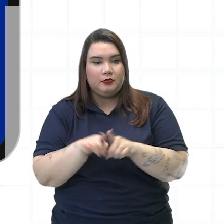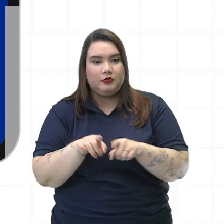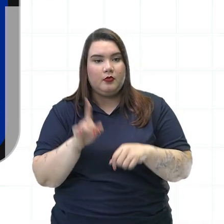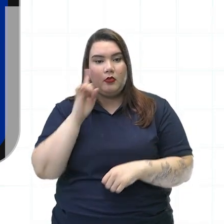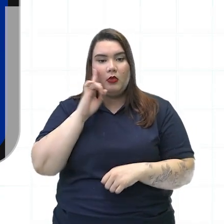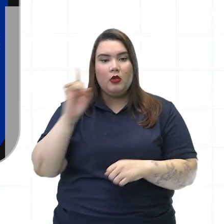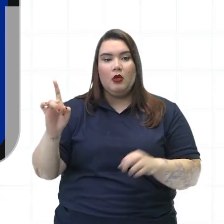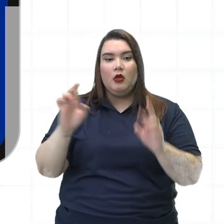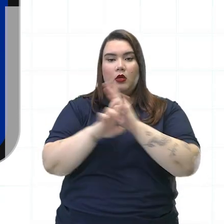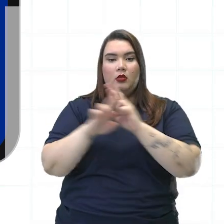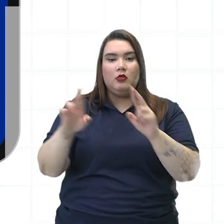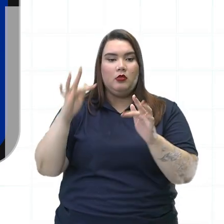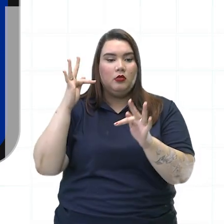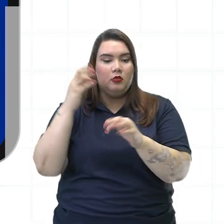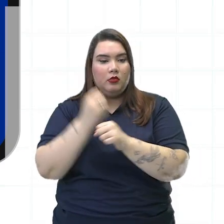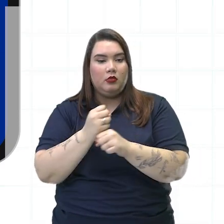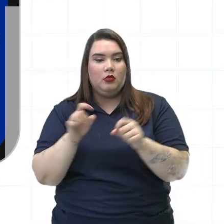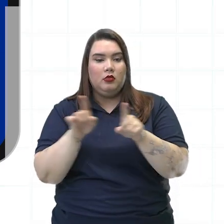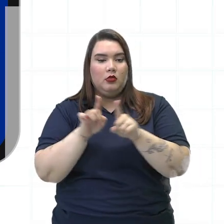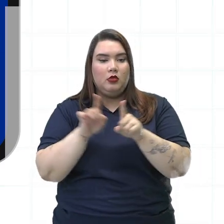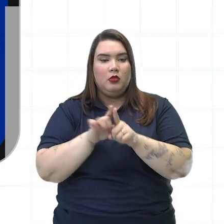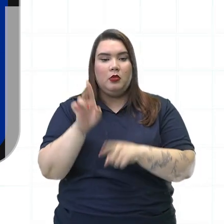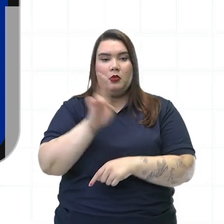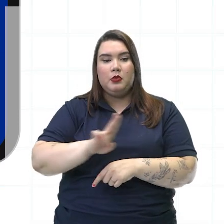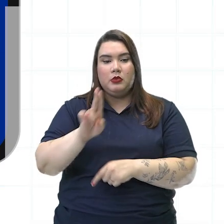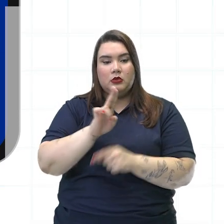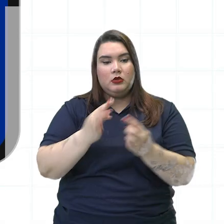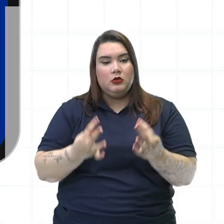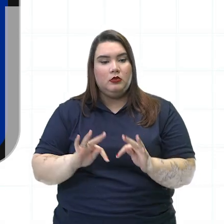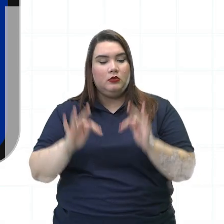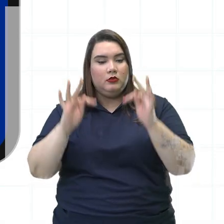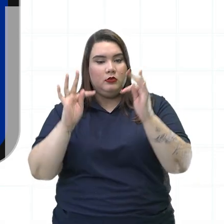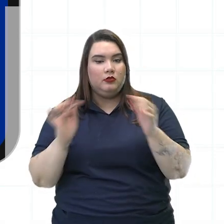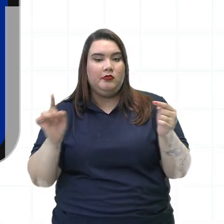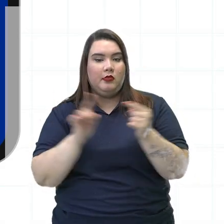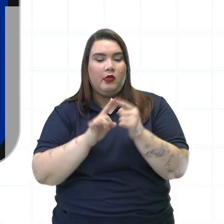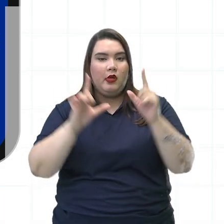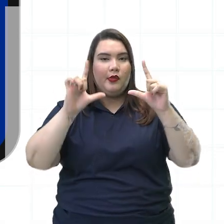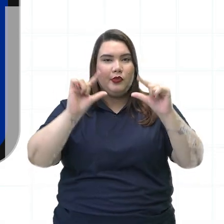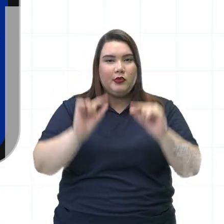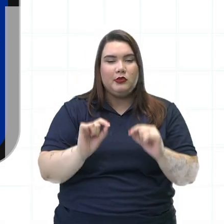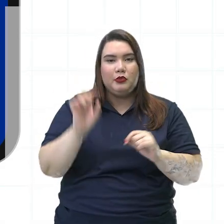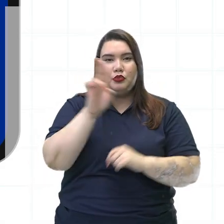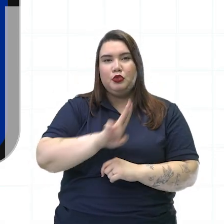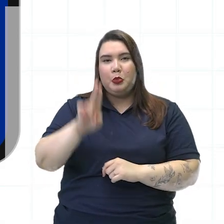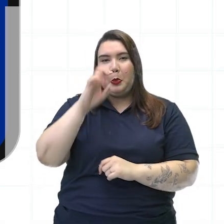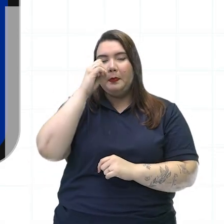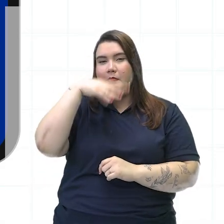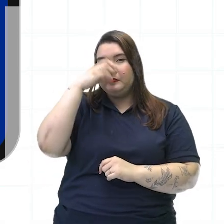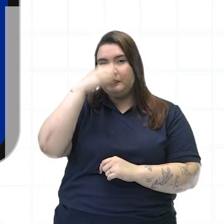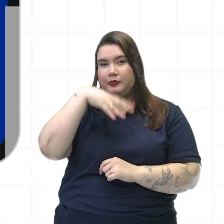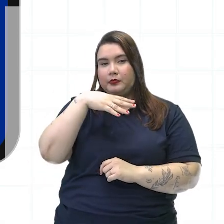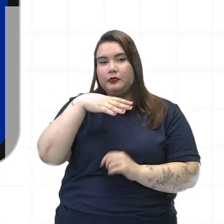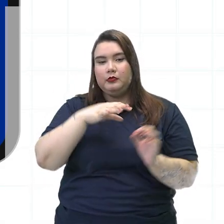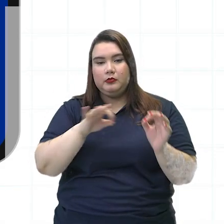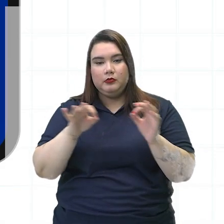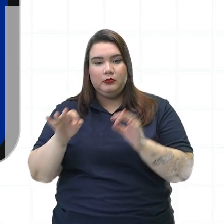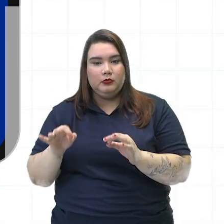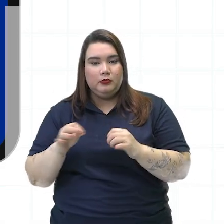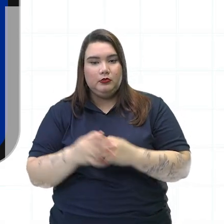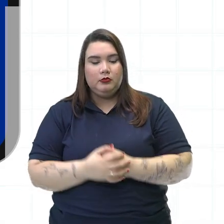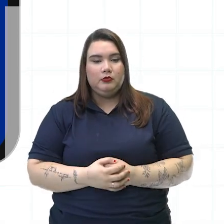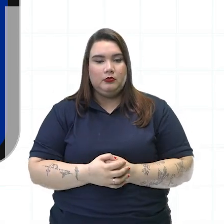consciente. Relação com a física também, a eficiência, a tecnologia e a redução